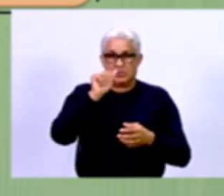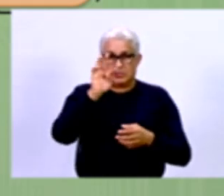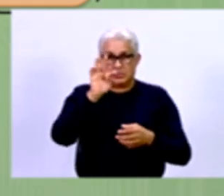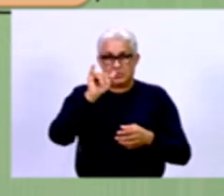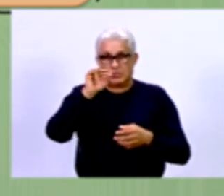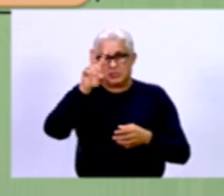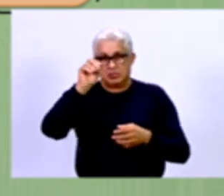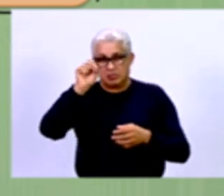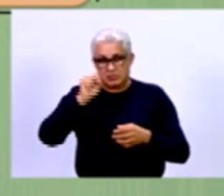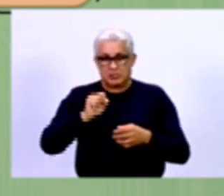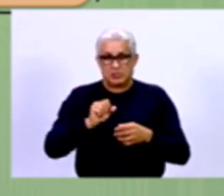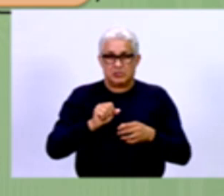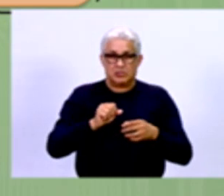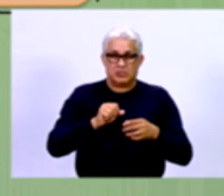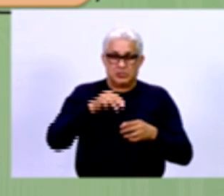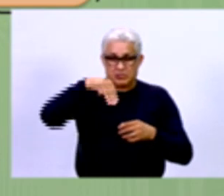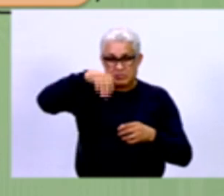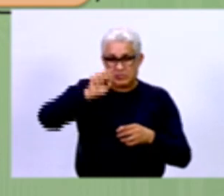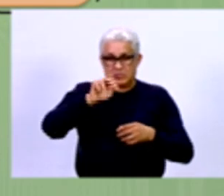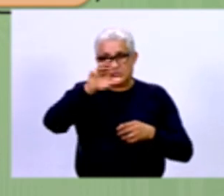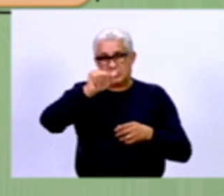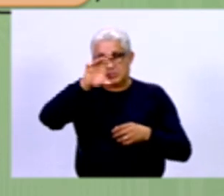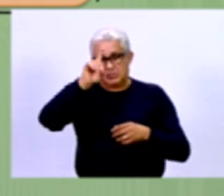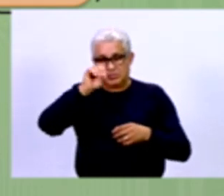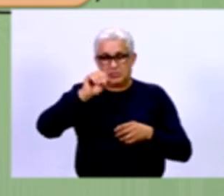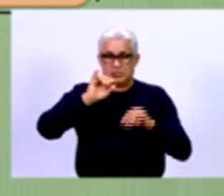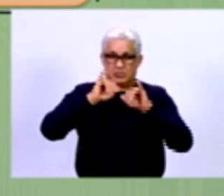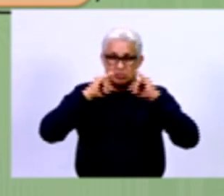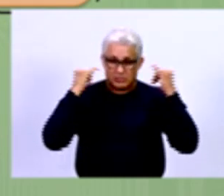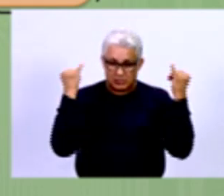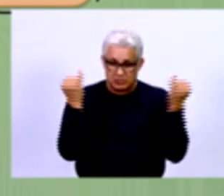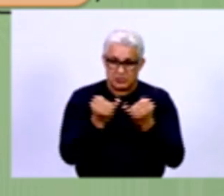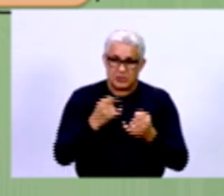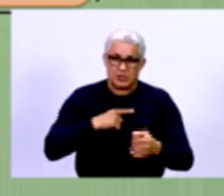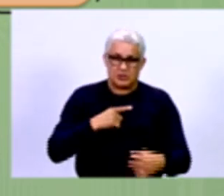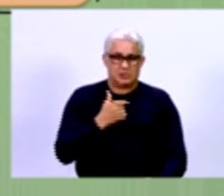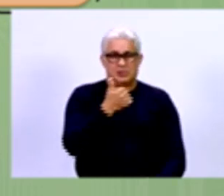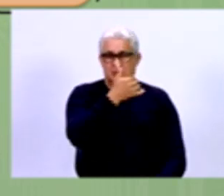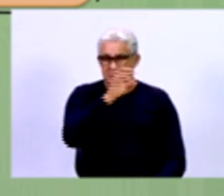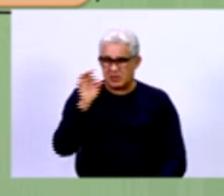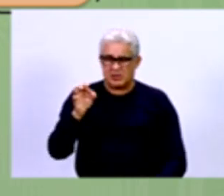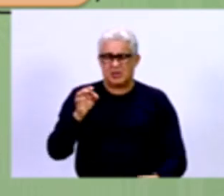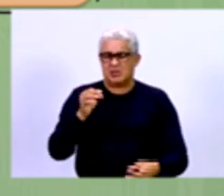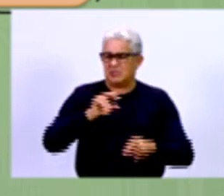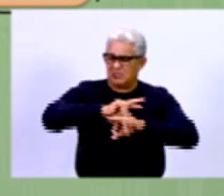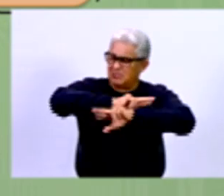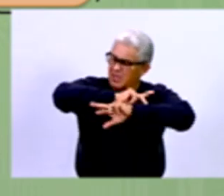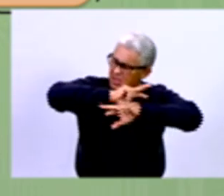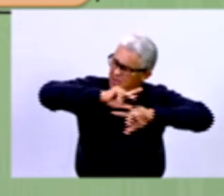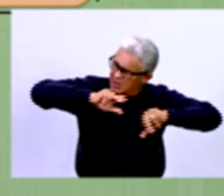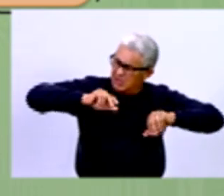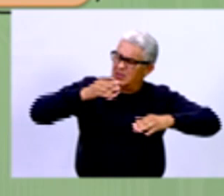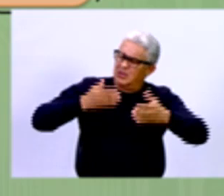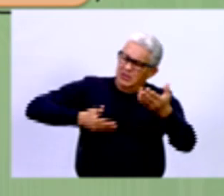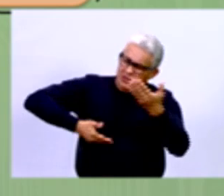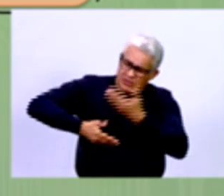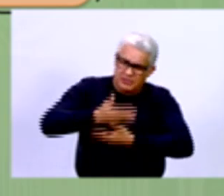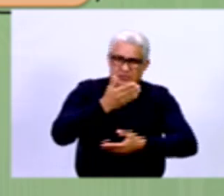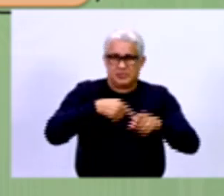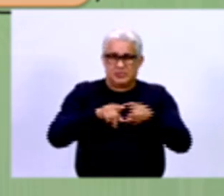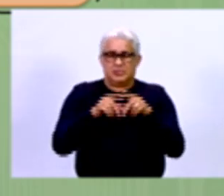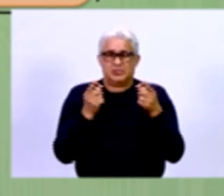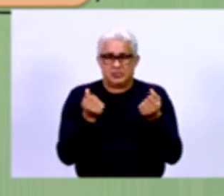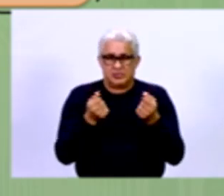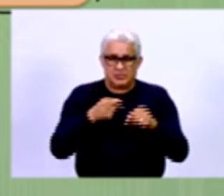internacional, produtos das centenas de transações de bens e serviços e financeiras